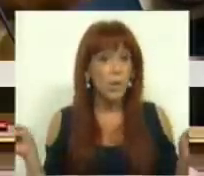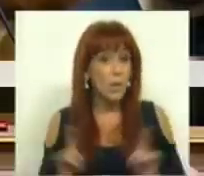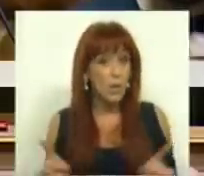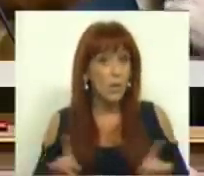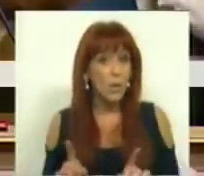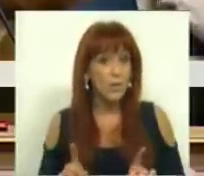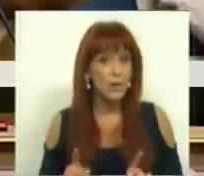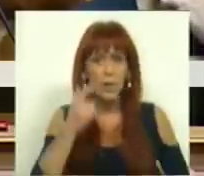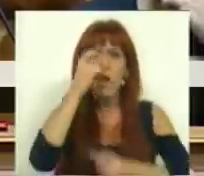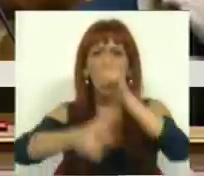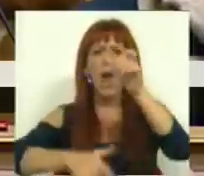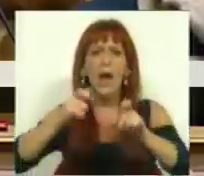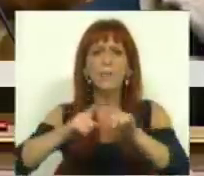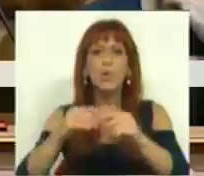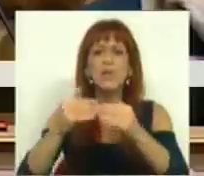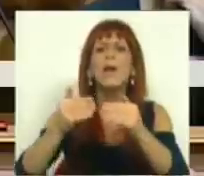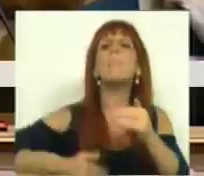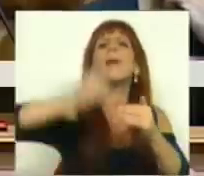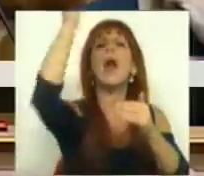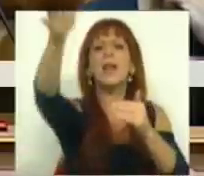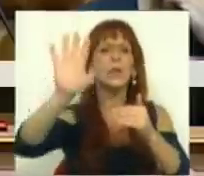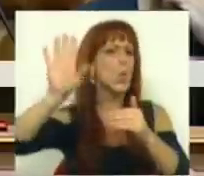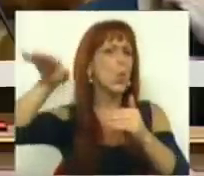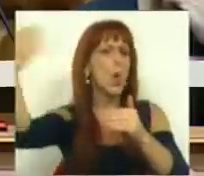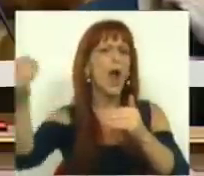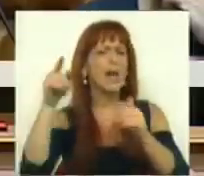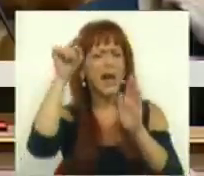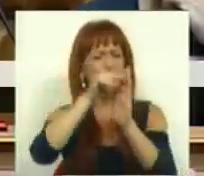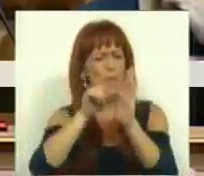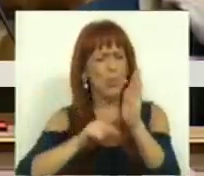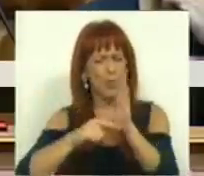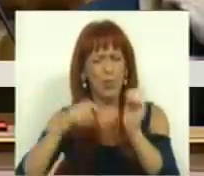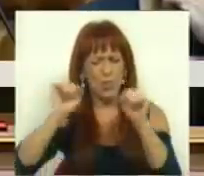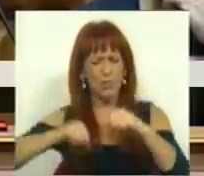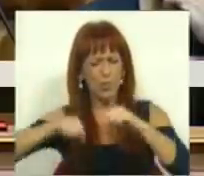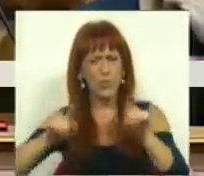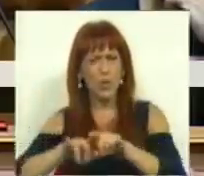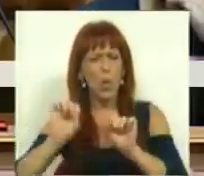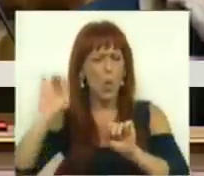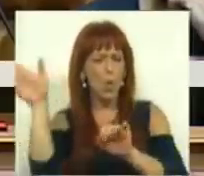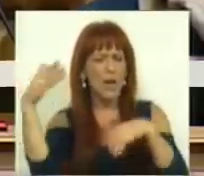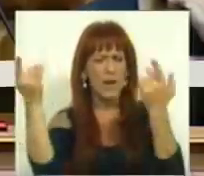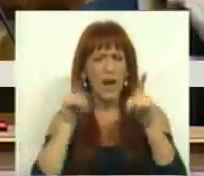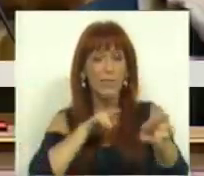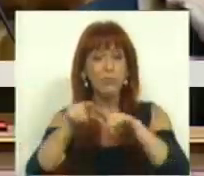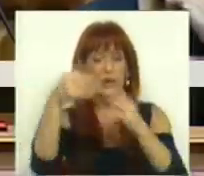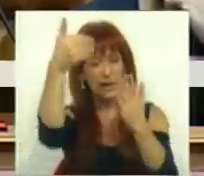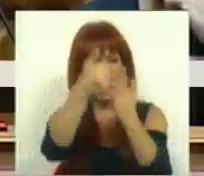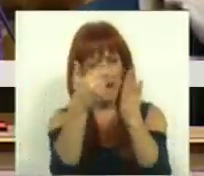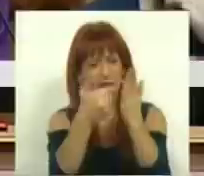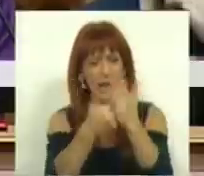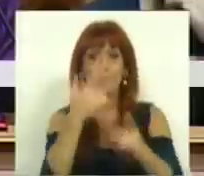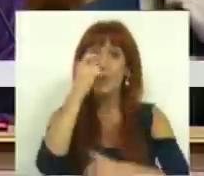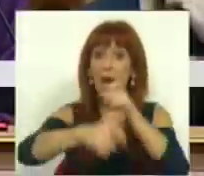estão as pessoas para além de qualquer memorando e de qualquer política nele inscrita?